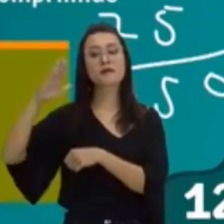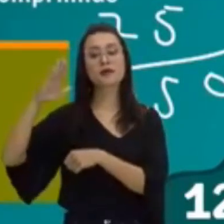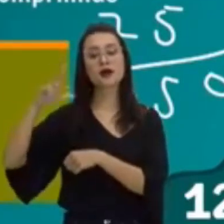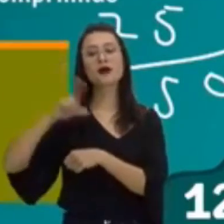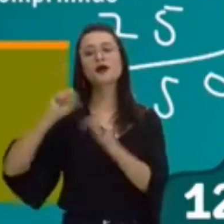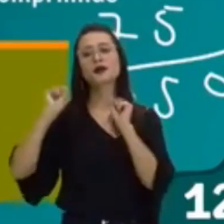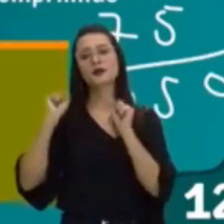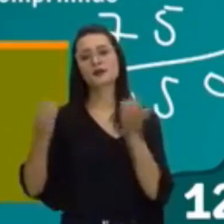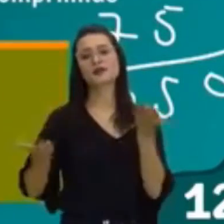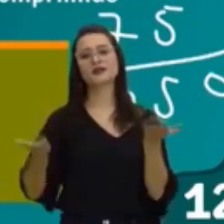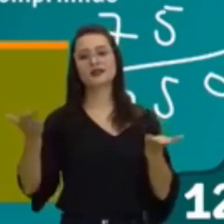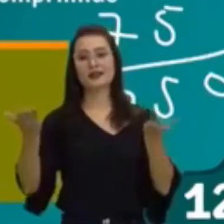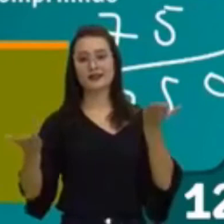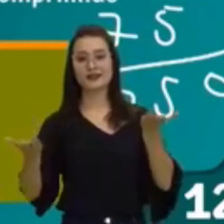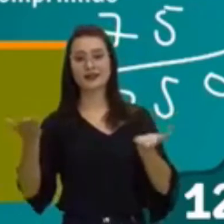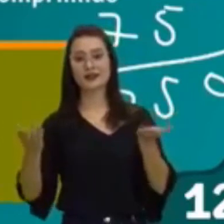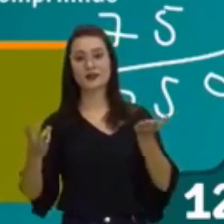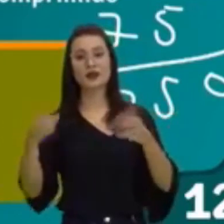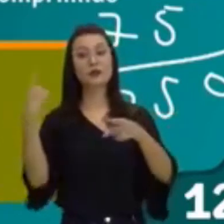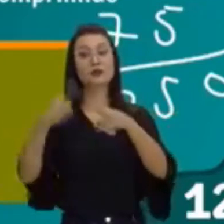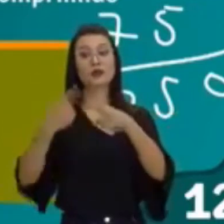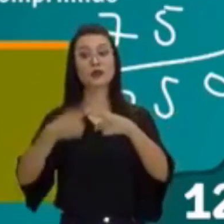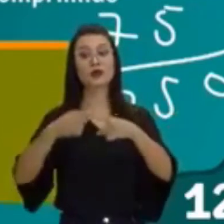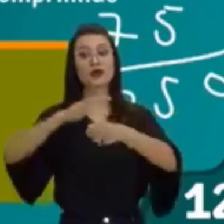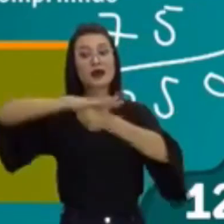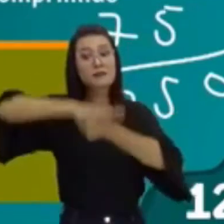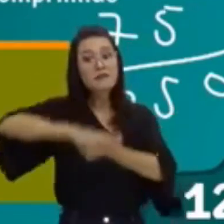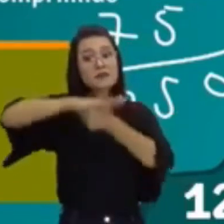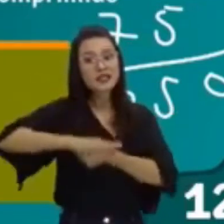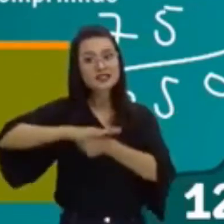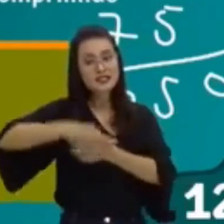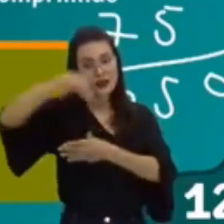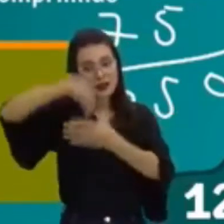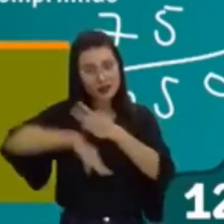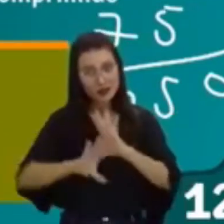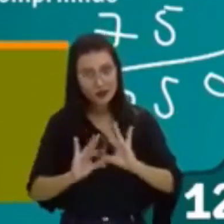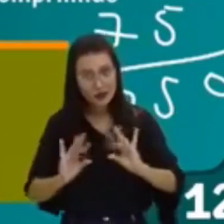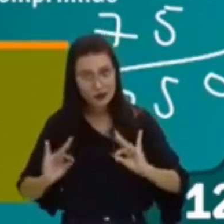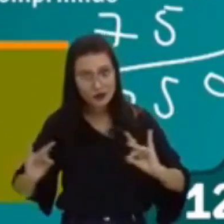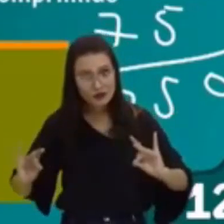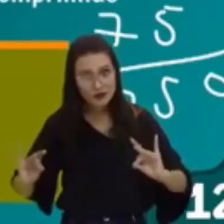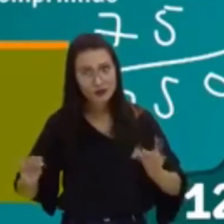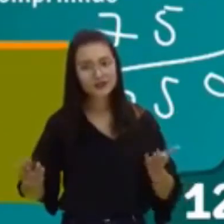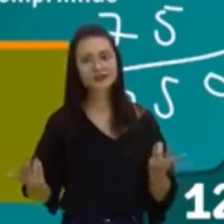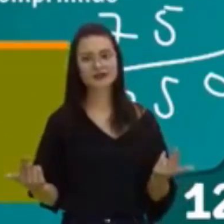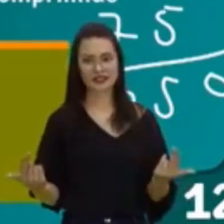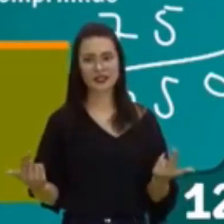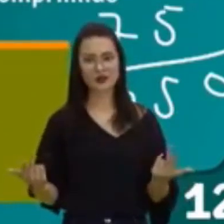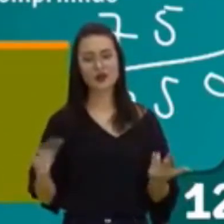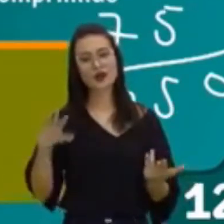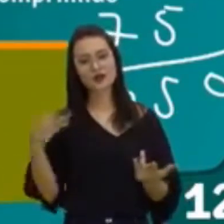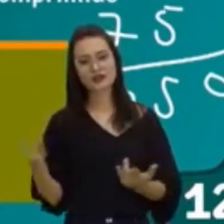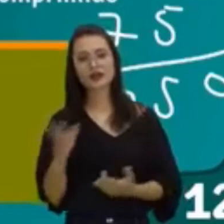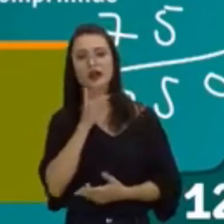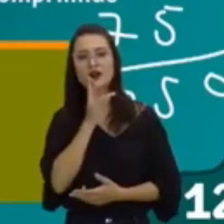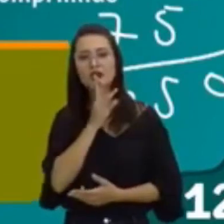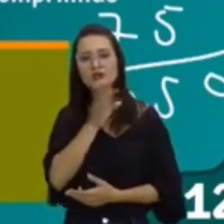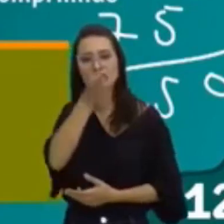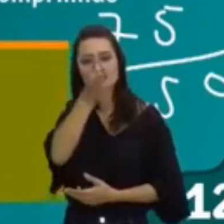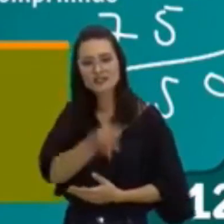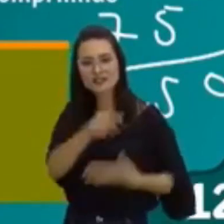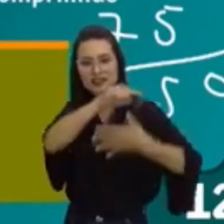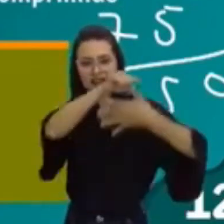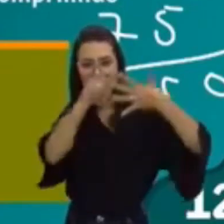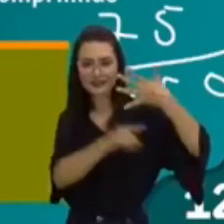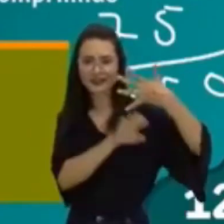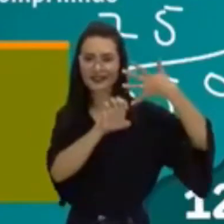ela, graças à pressão ser igual no fluido. Então, a alternativa correta aqui é a letra E. O que importa a gente